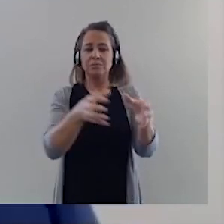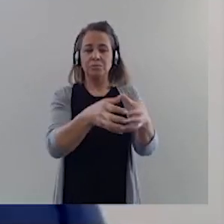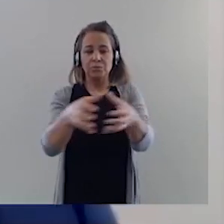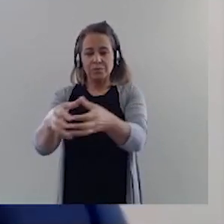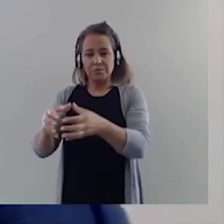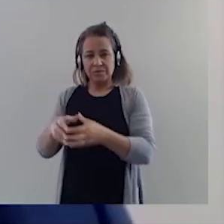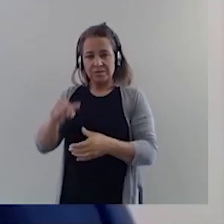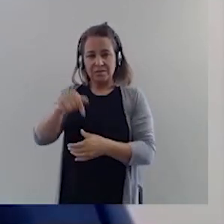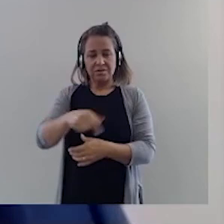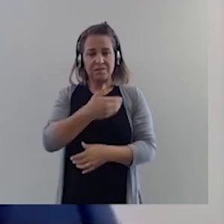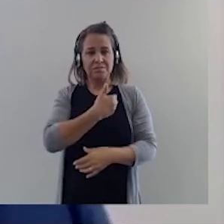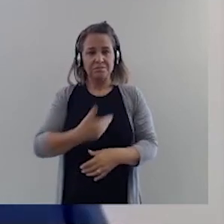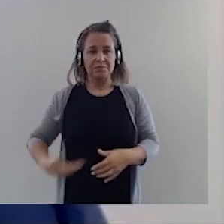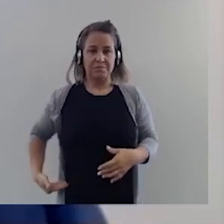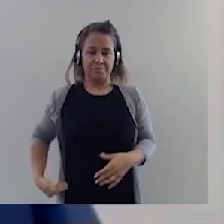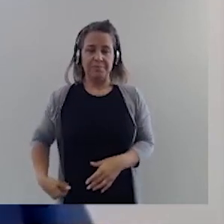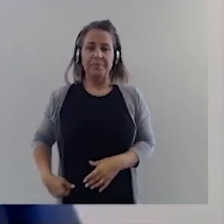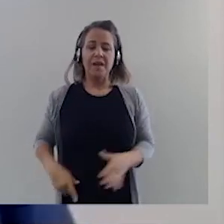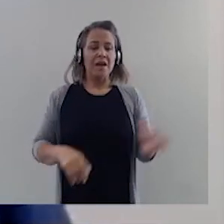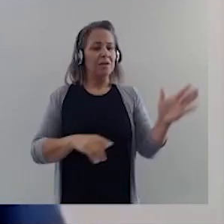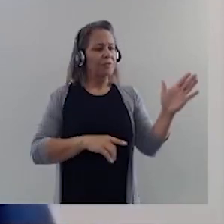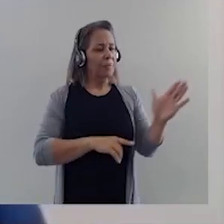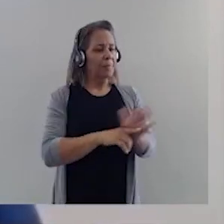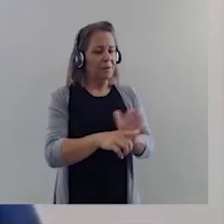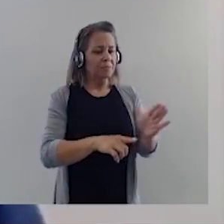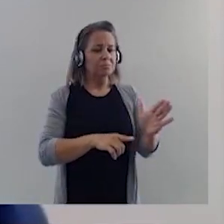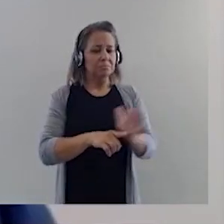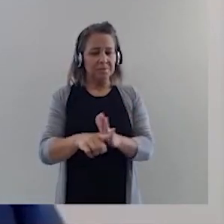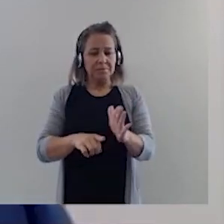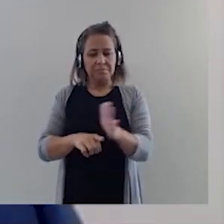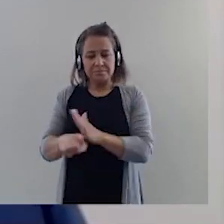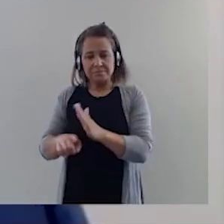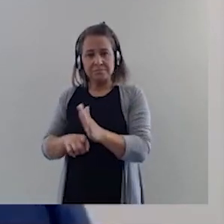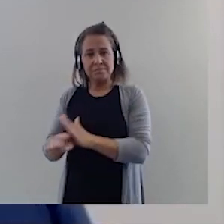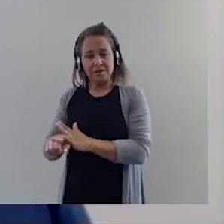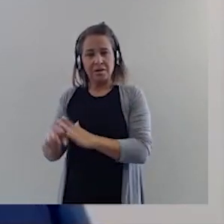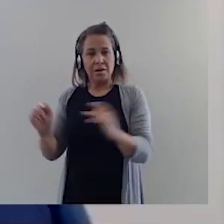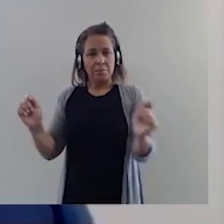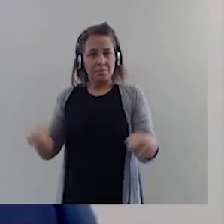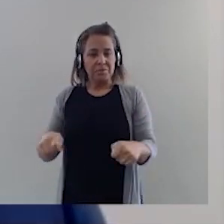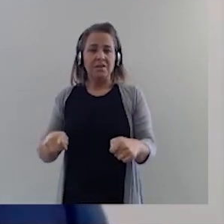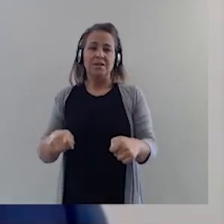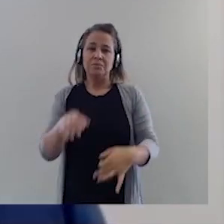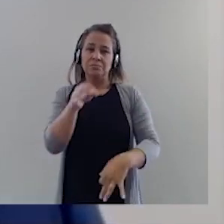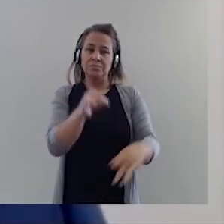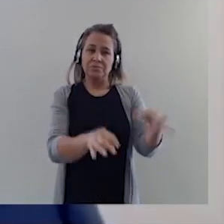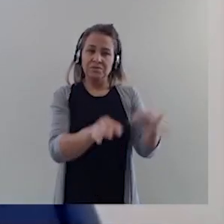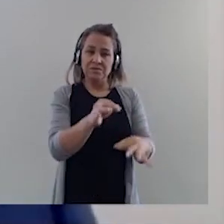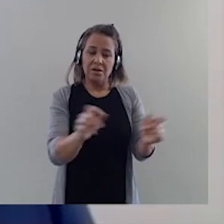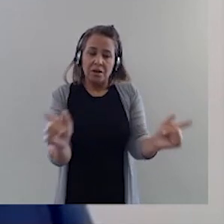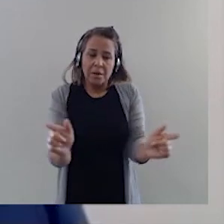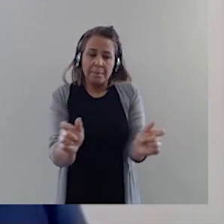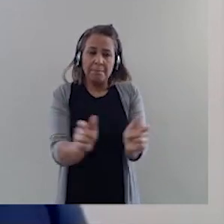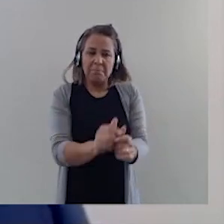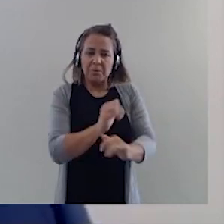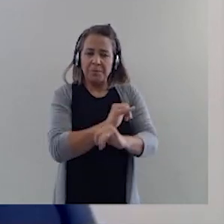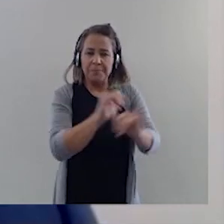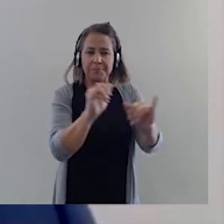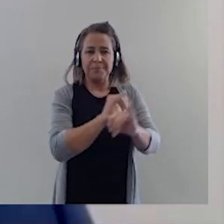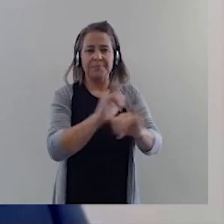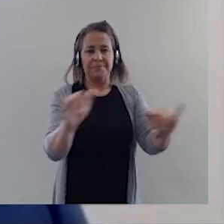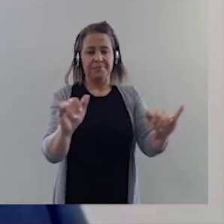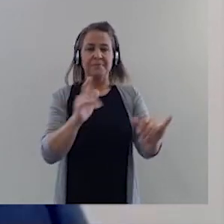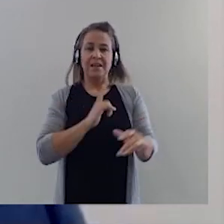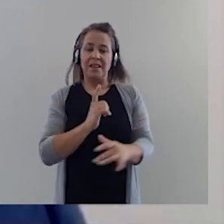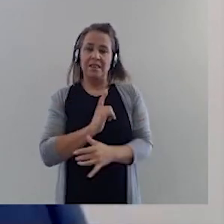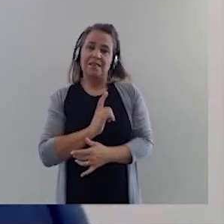nossa República e foi perguntando por segmentos. O Poder Judiciário, o que é pouco divulgado, né,